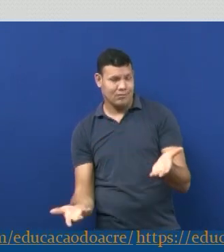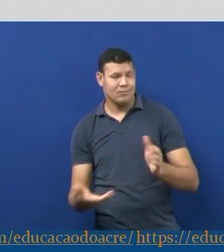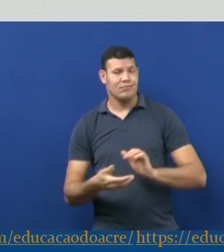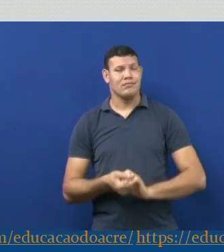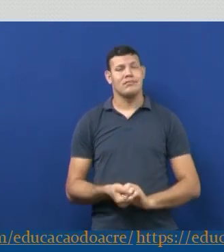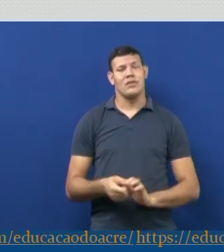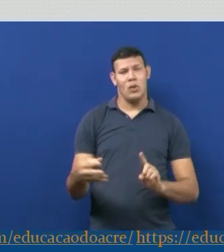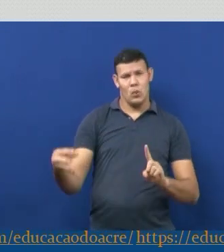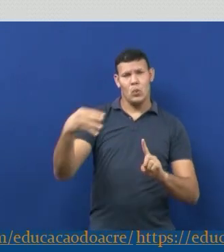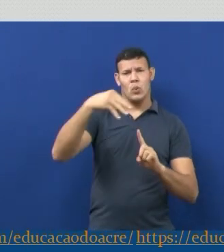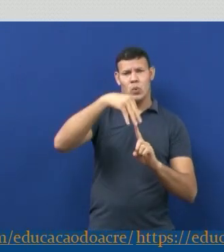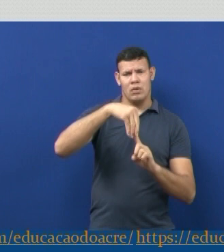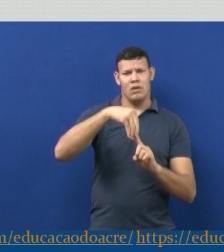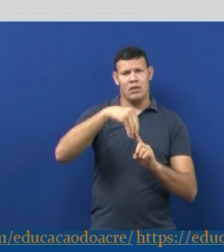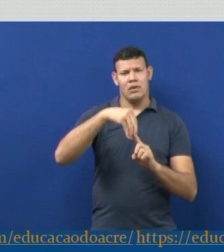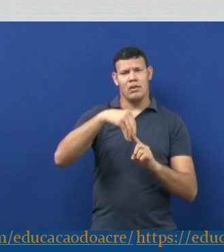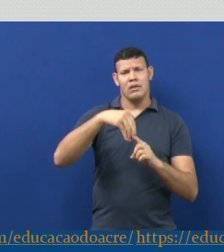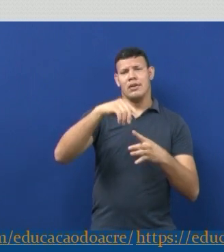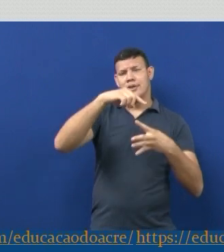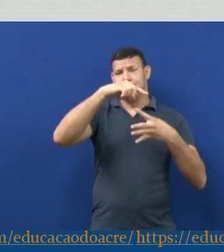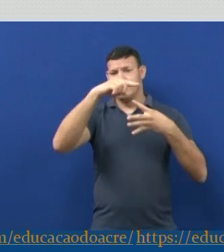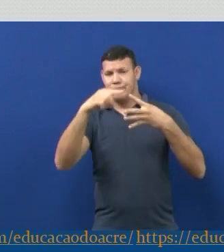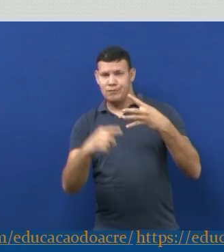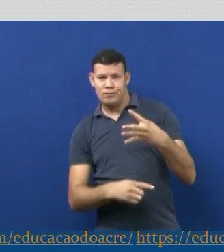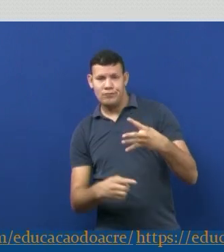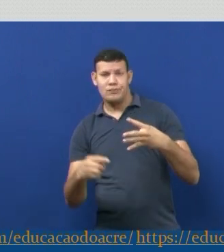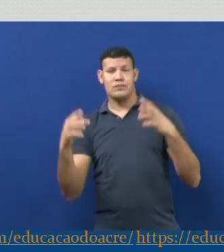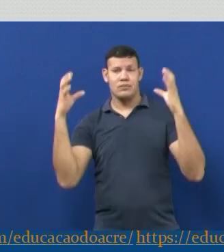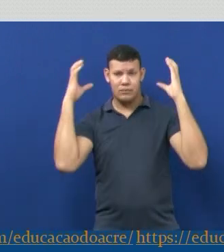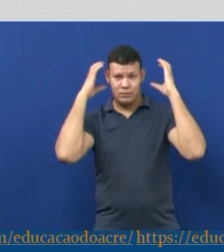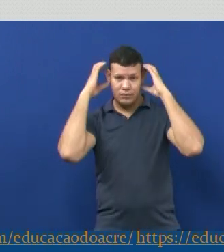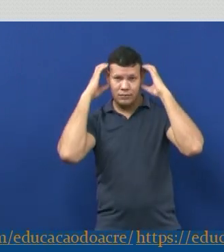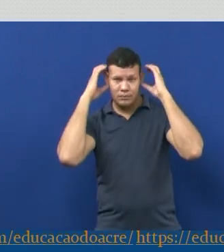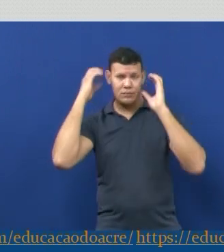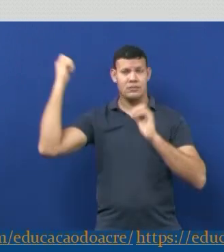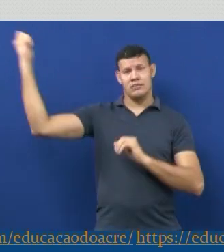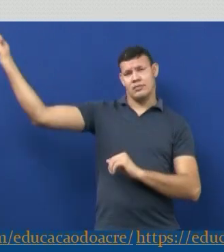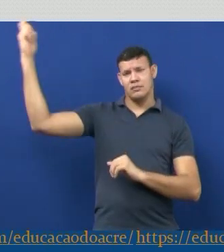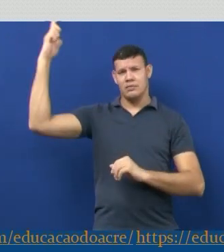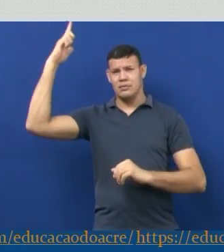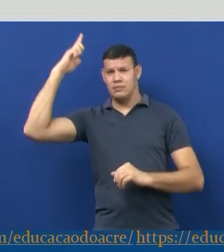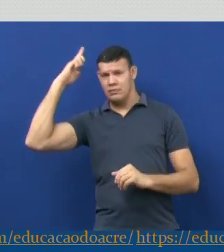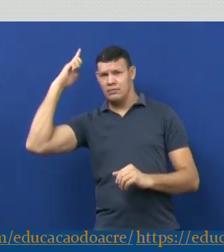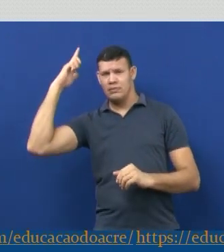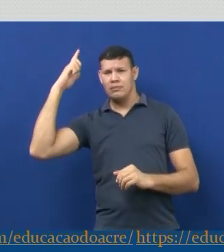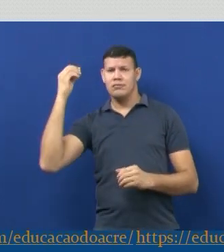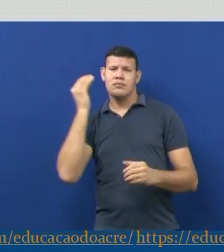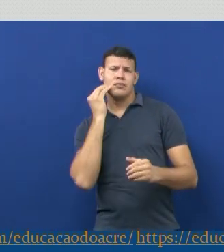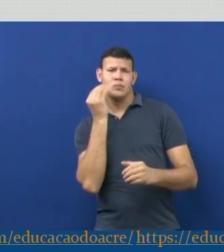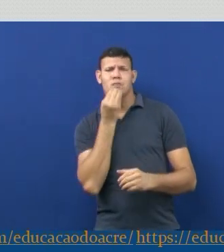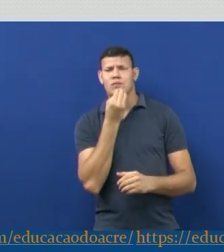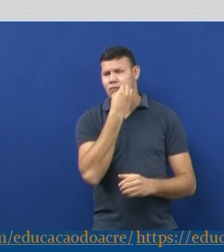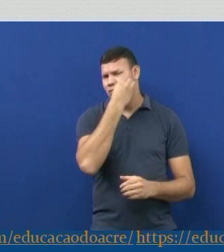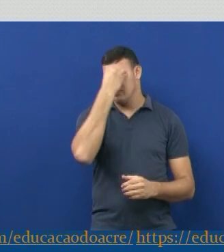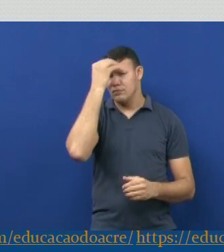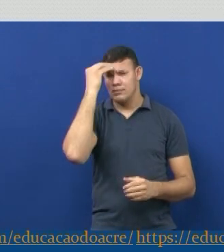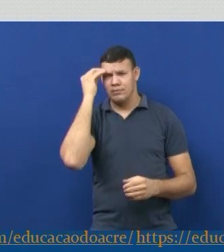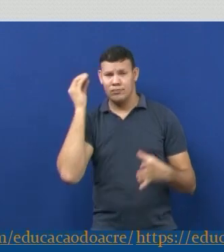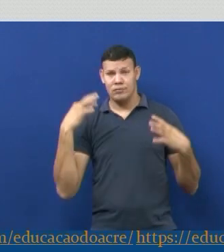público. Dentre eles, nós temos a sonoplastia, a iluminação, a maquiagem,